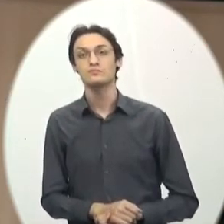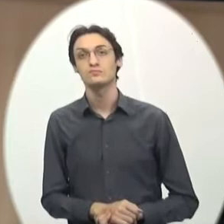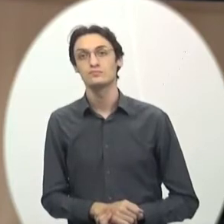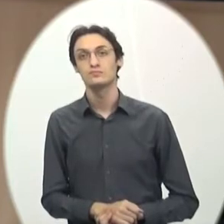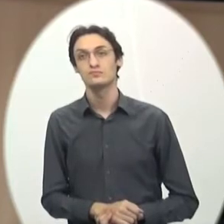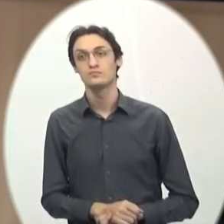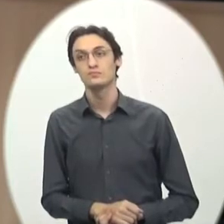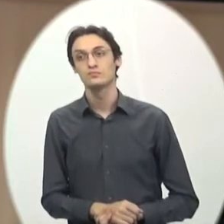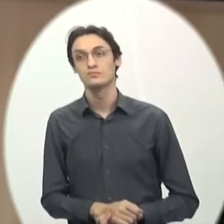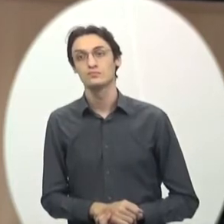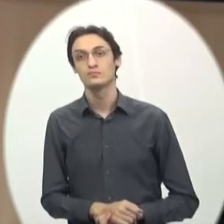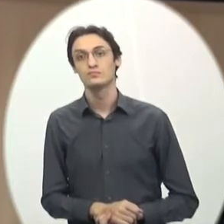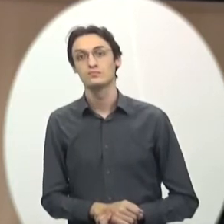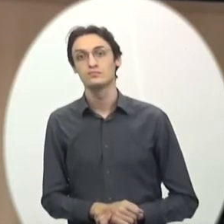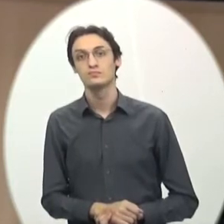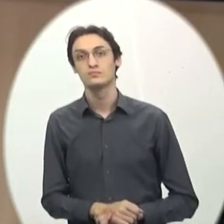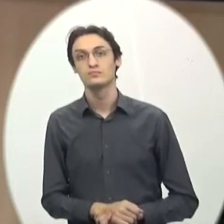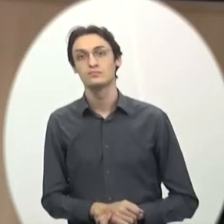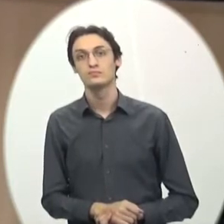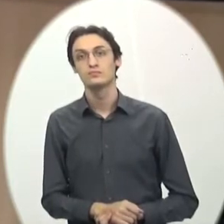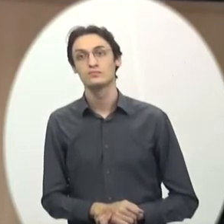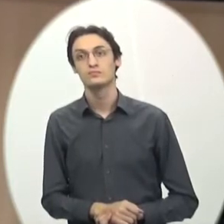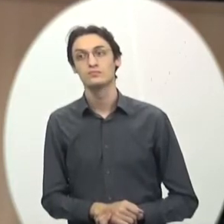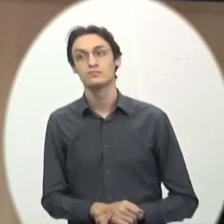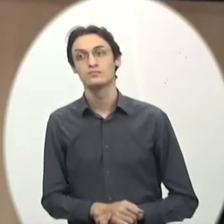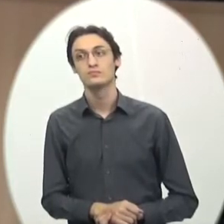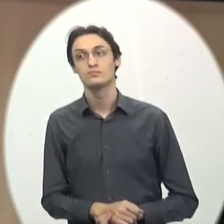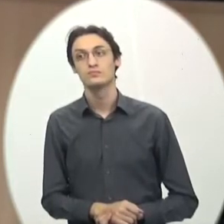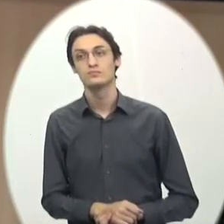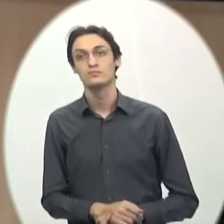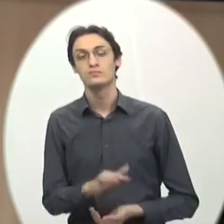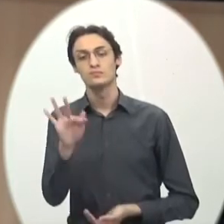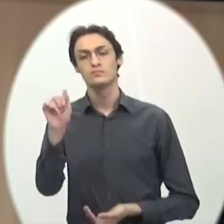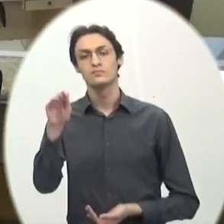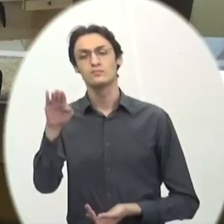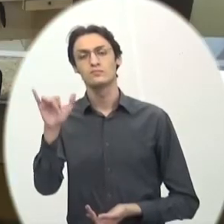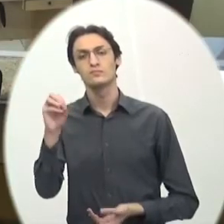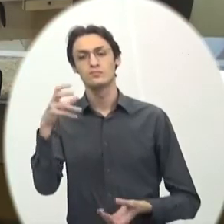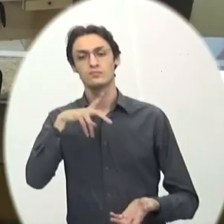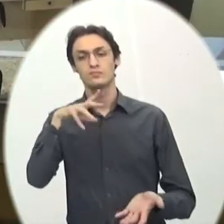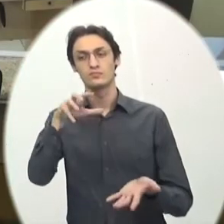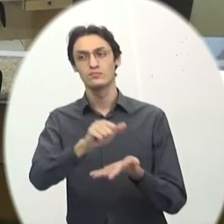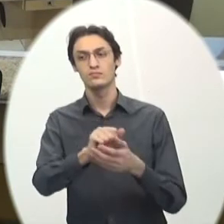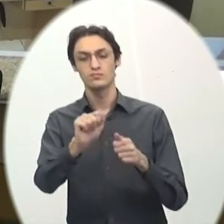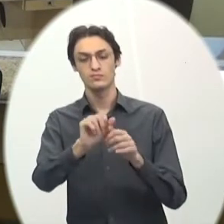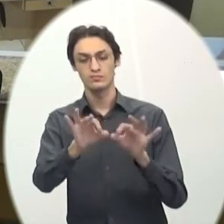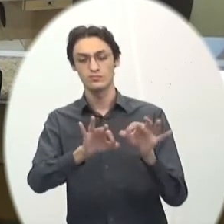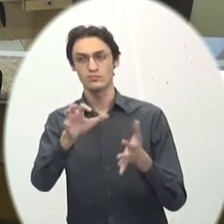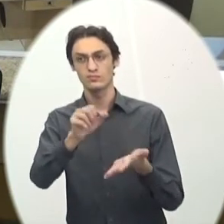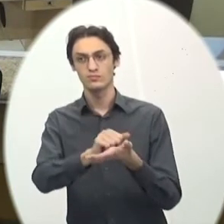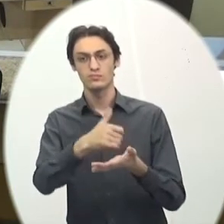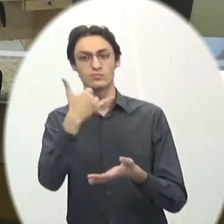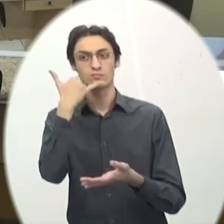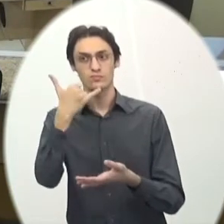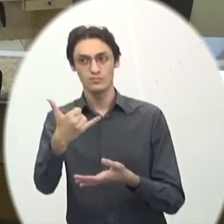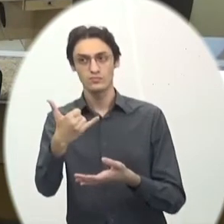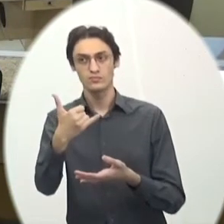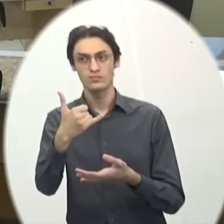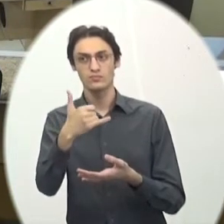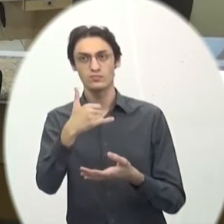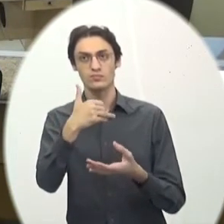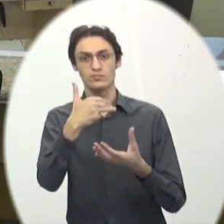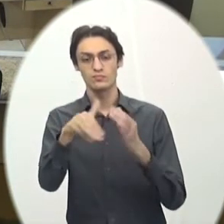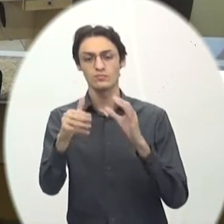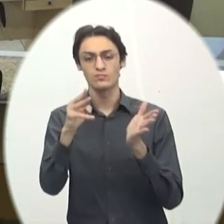o Fabiano fez um contato com o senhor por telefone. Sim. E o senhor encaminhou a proposta para o Fabiano ou para a